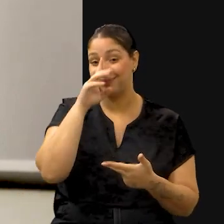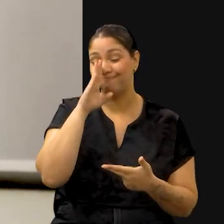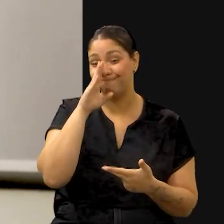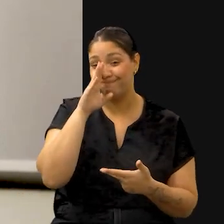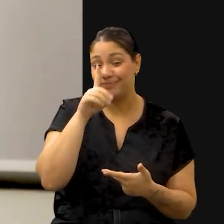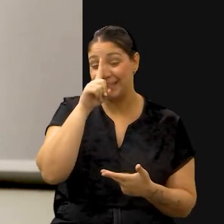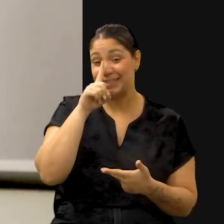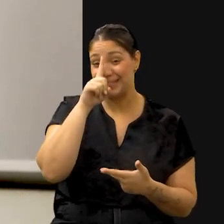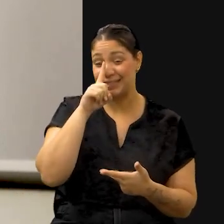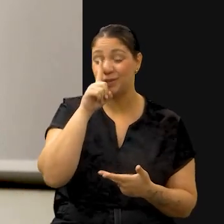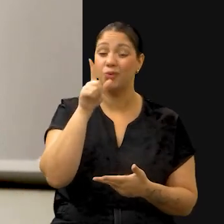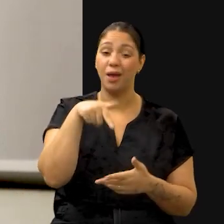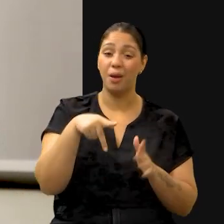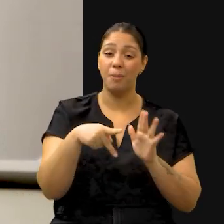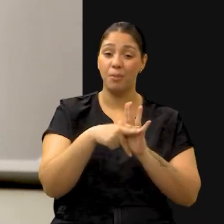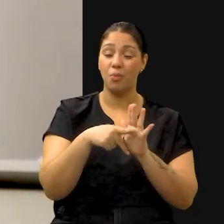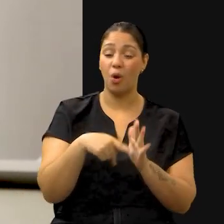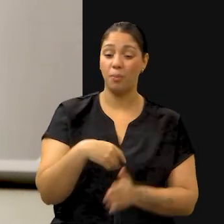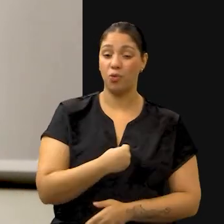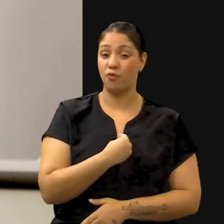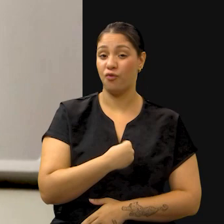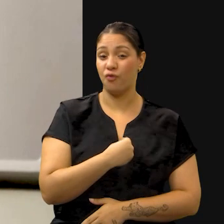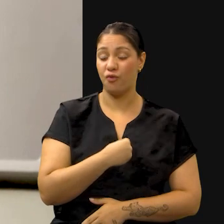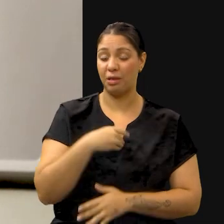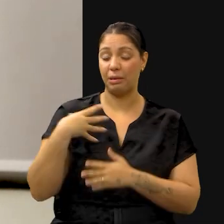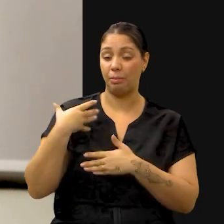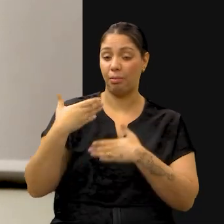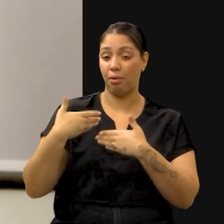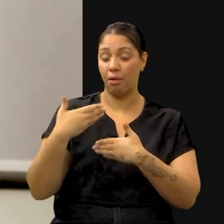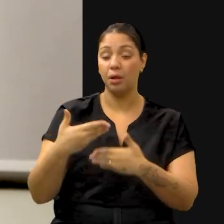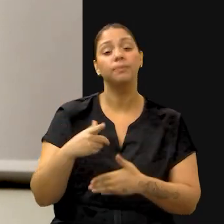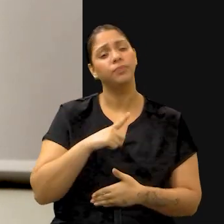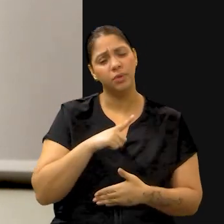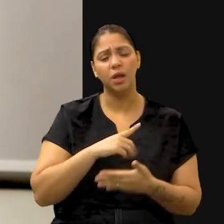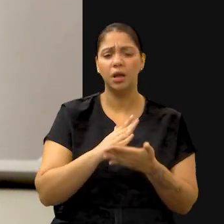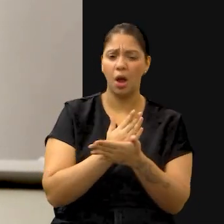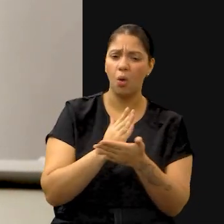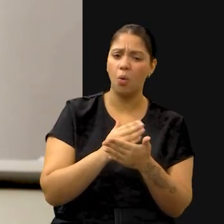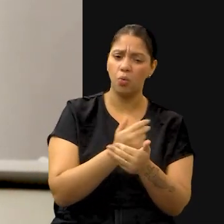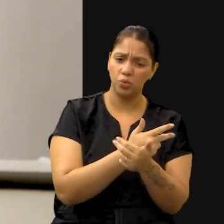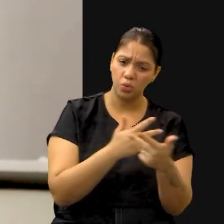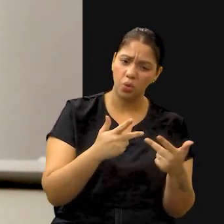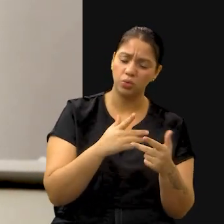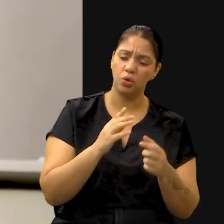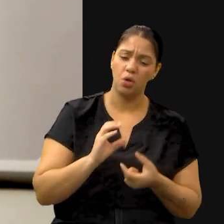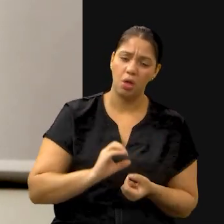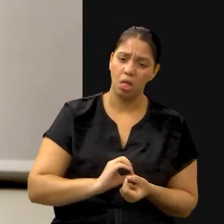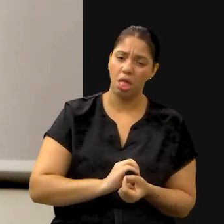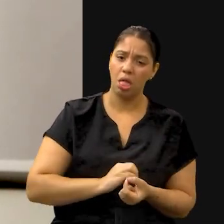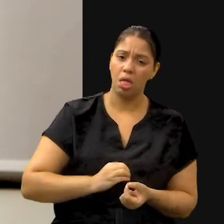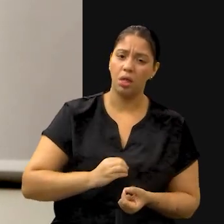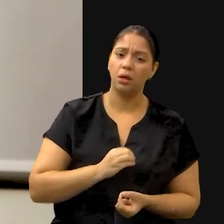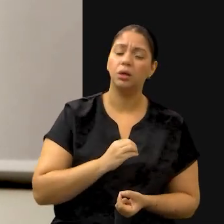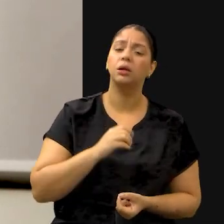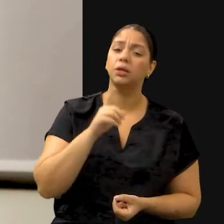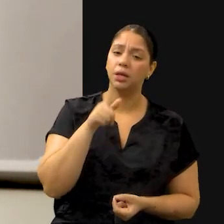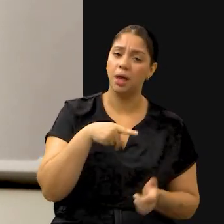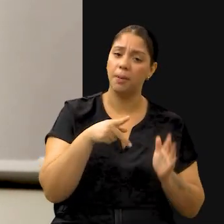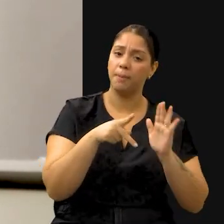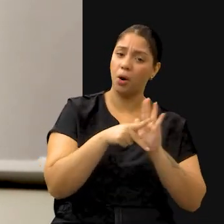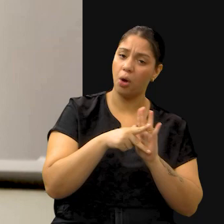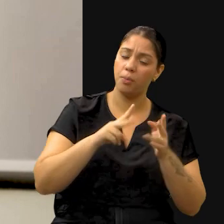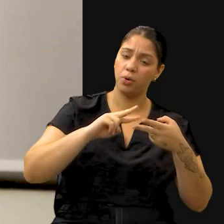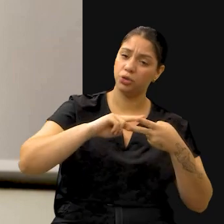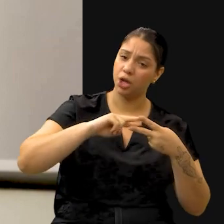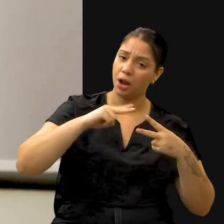riscos ambientais, que nós chamamos. Existem, sim, alguns tumores coloretais que são relacionados a